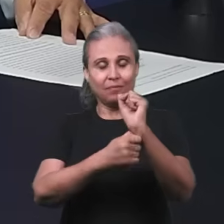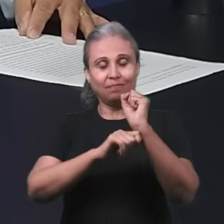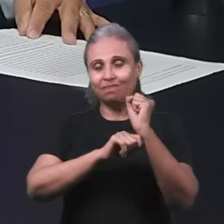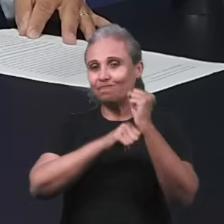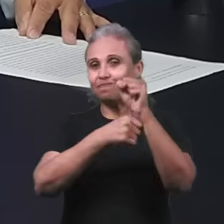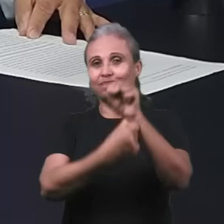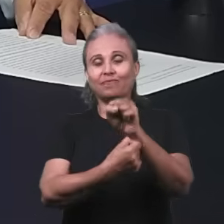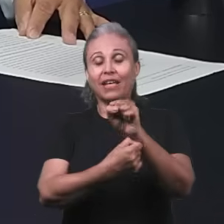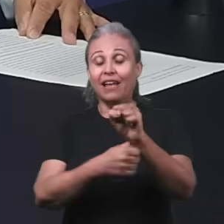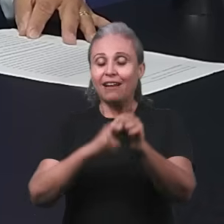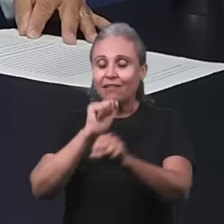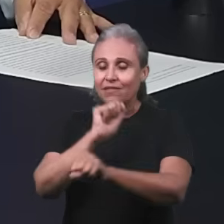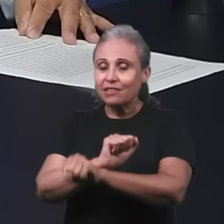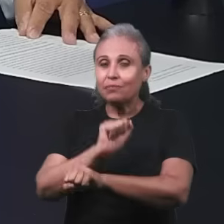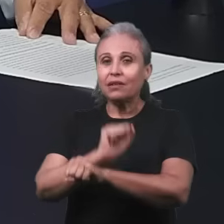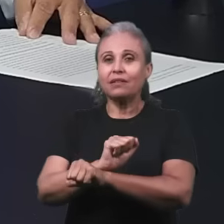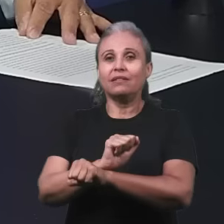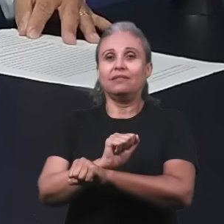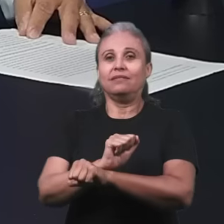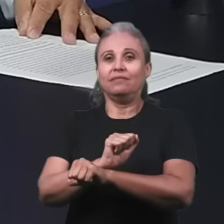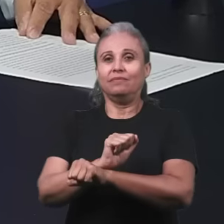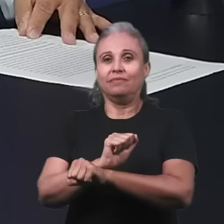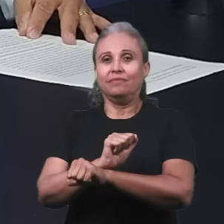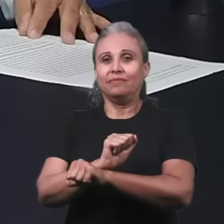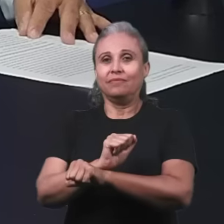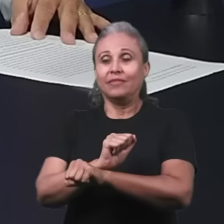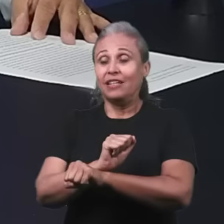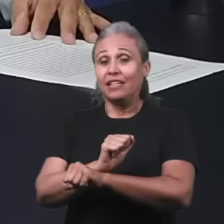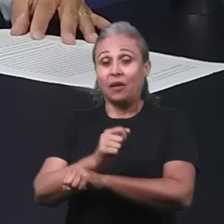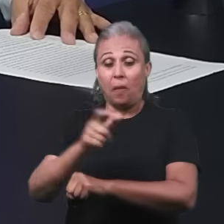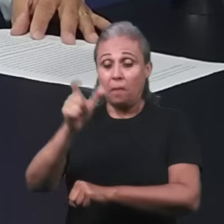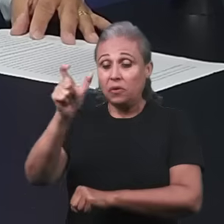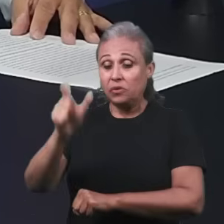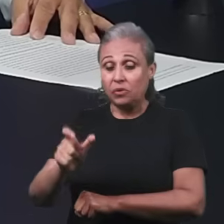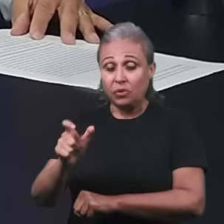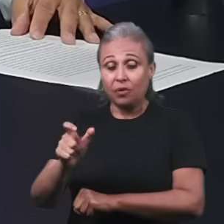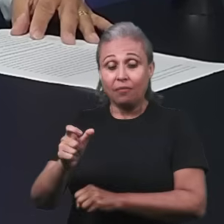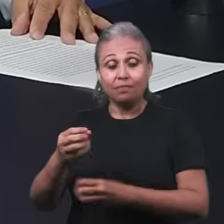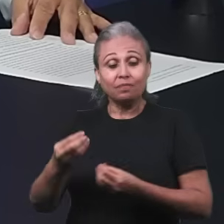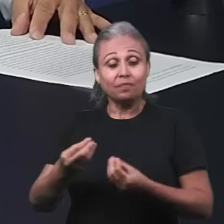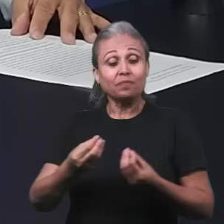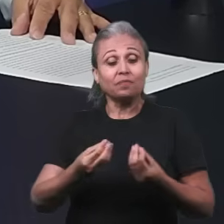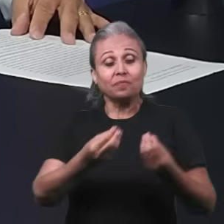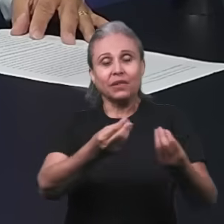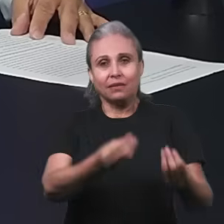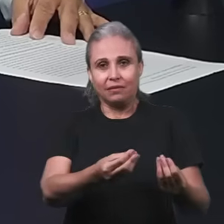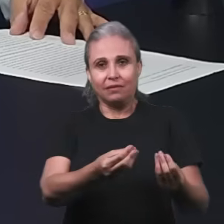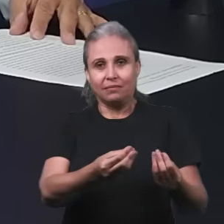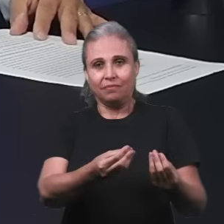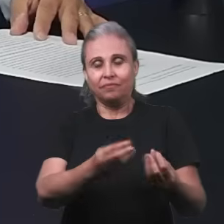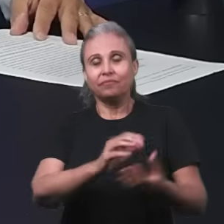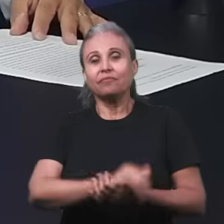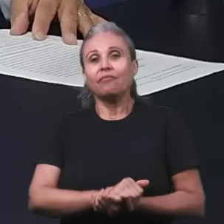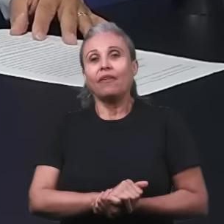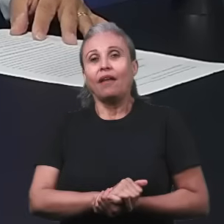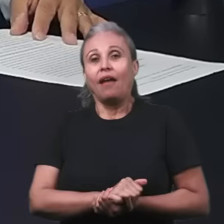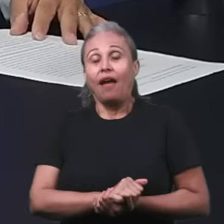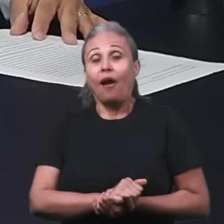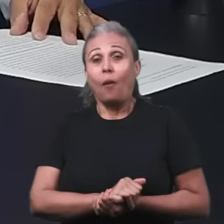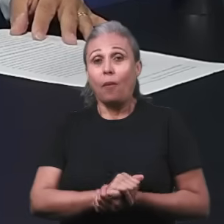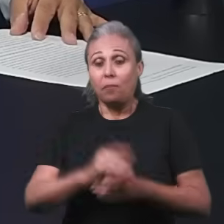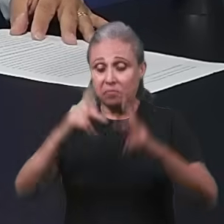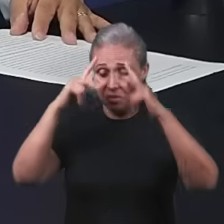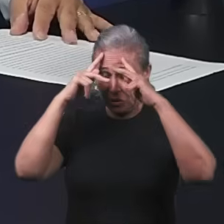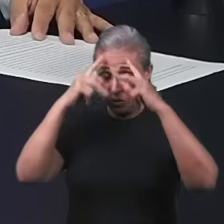esperando receber a ajuda de alguém, né? Então, o que é isso? É o homem totalmente dependente da ajuda de outro